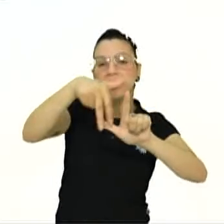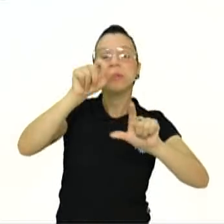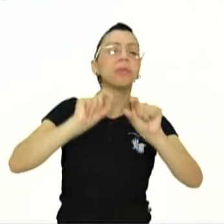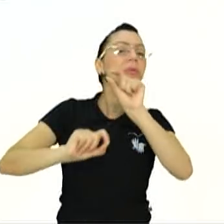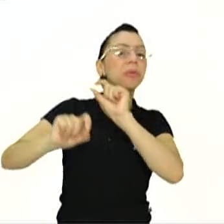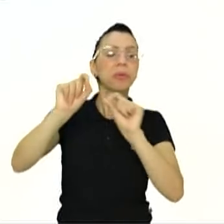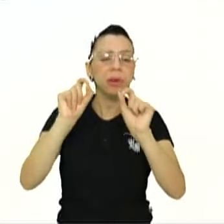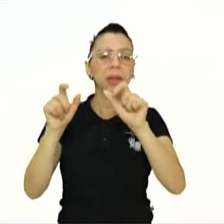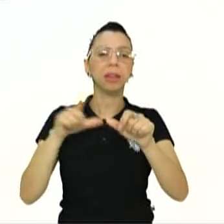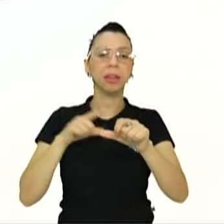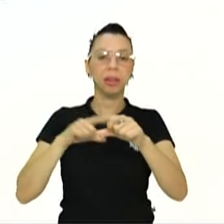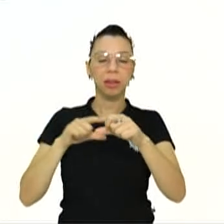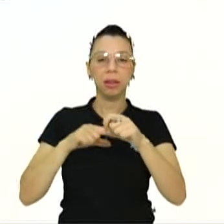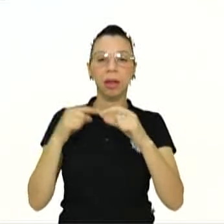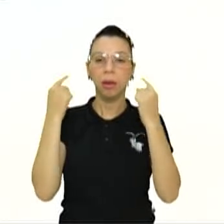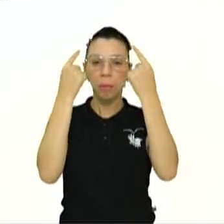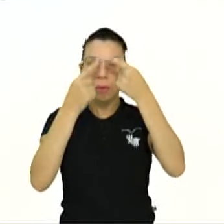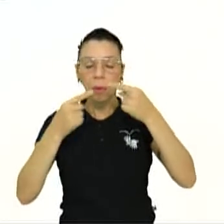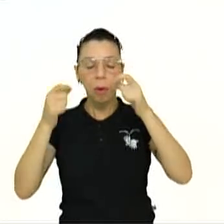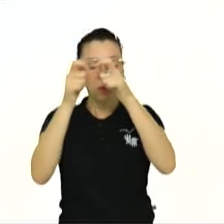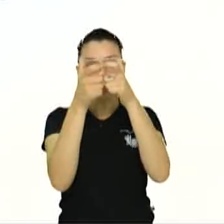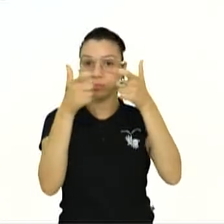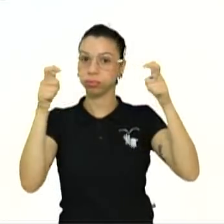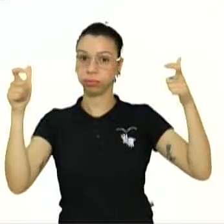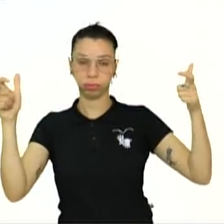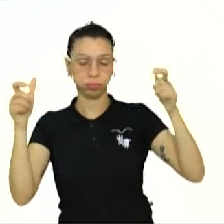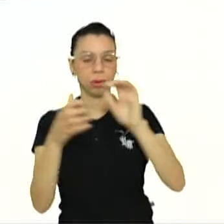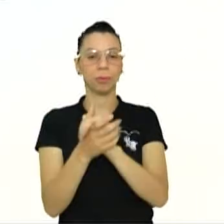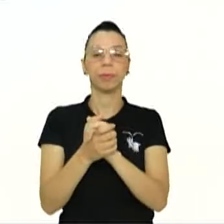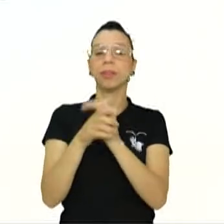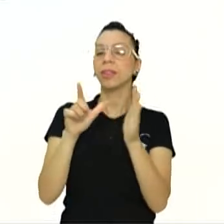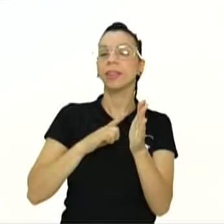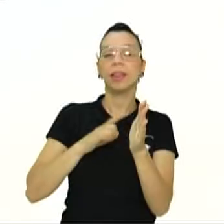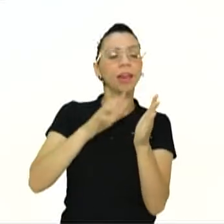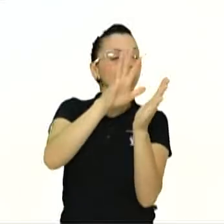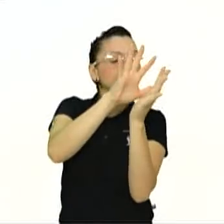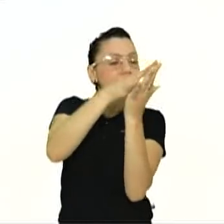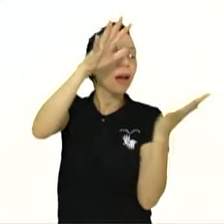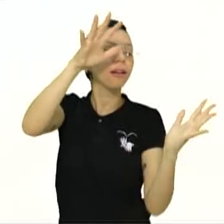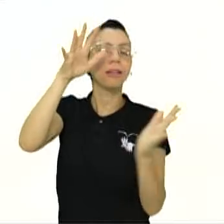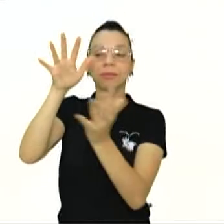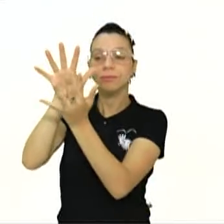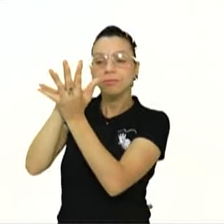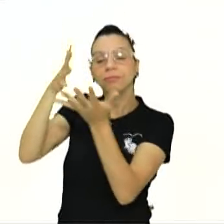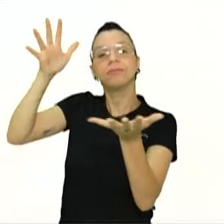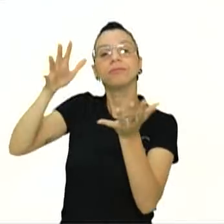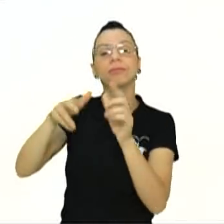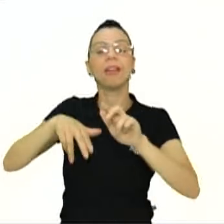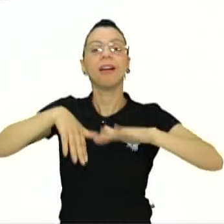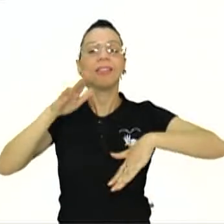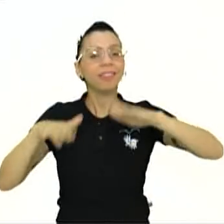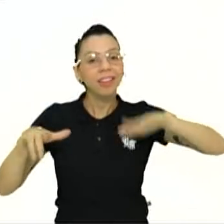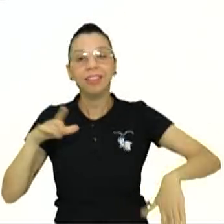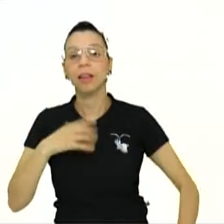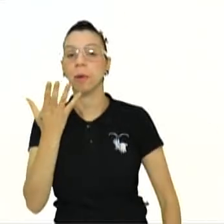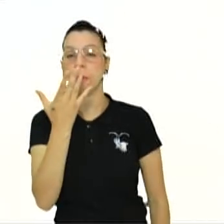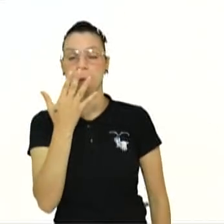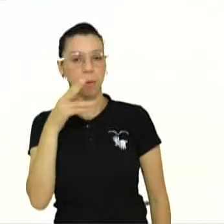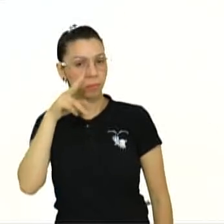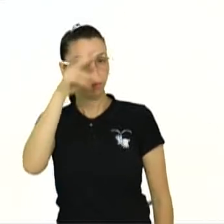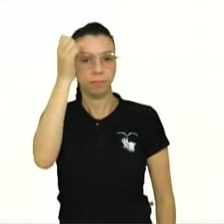definidos, redondos ou rasgados, cheios de brilhos e muitas vezes com cores